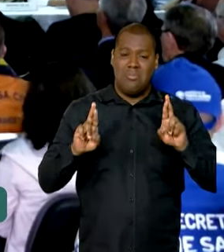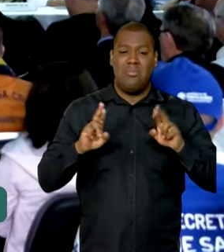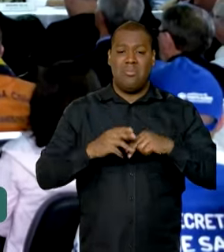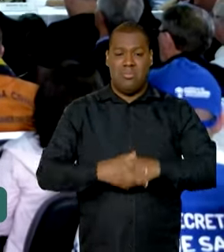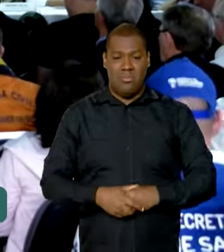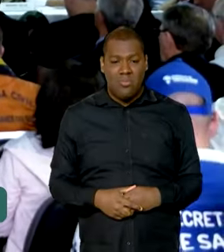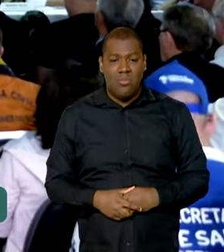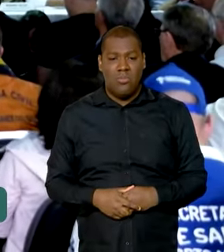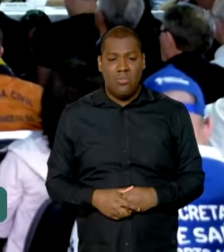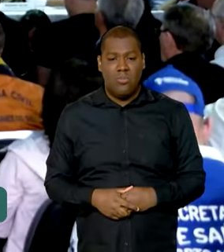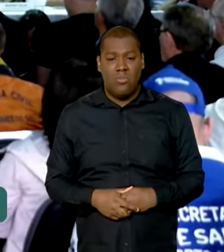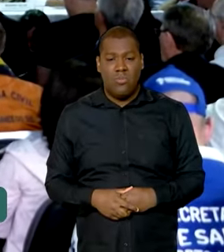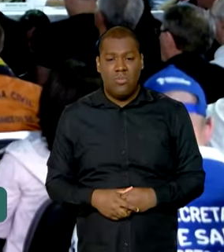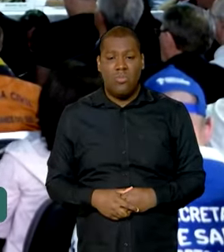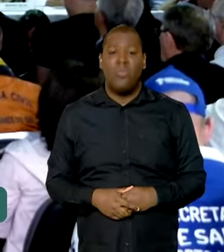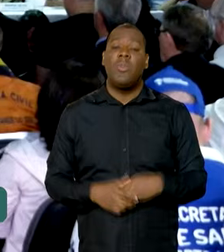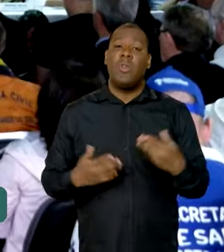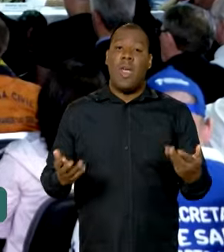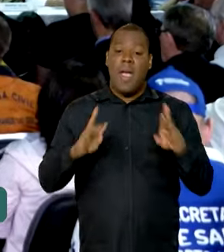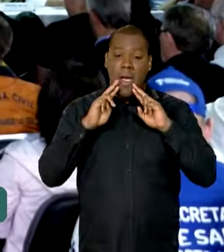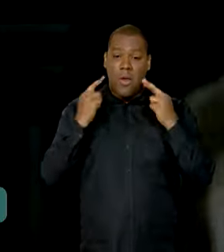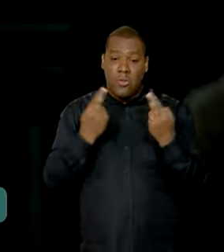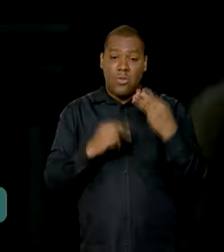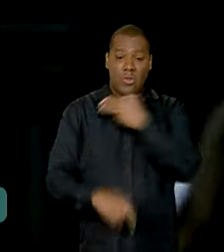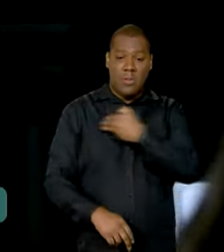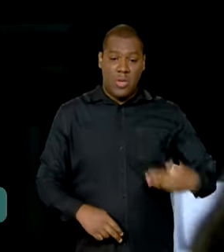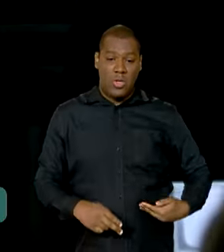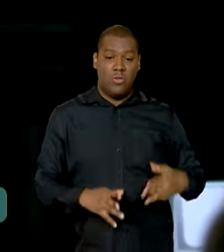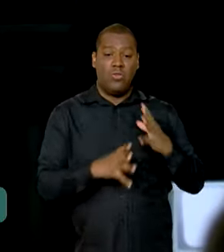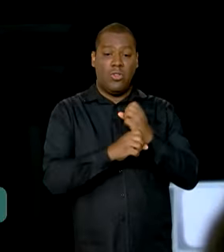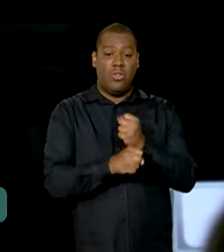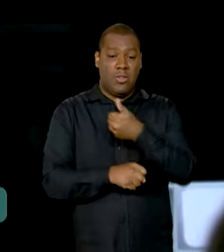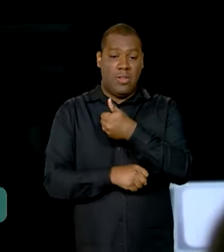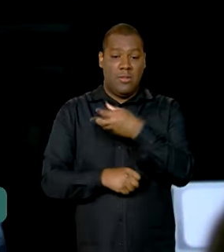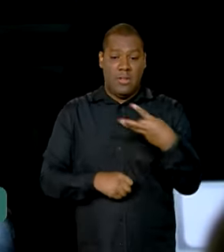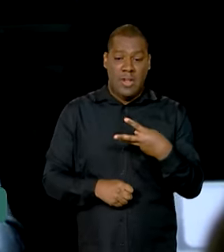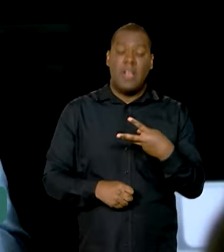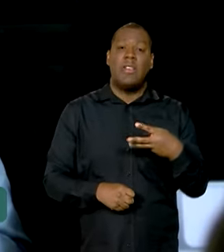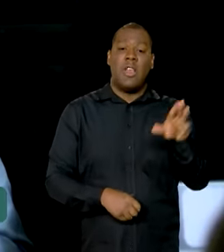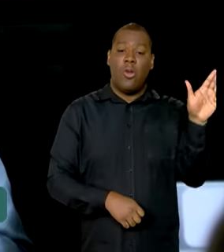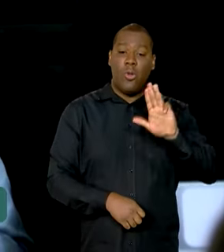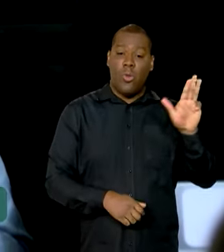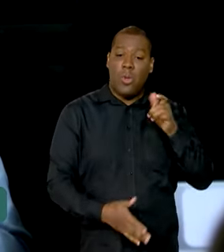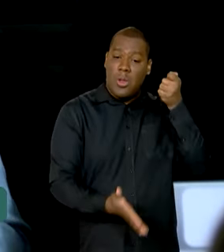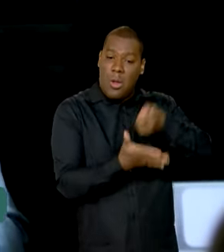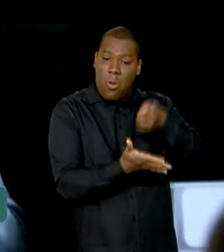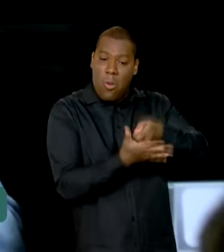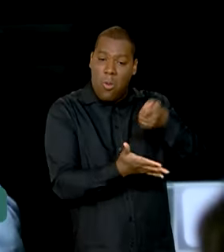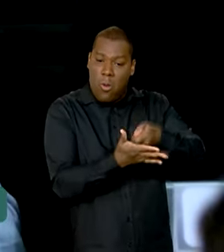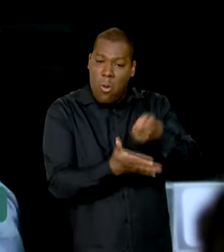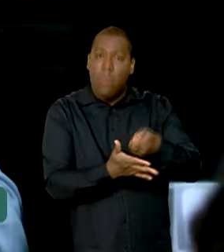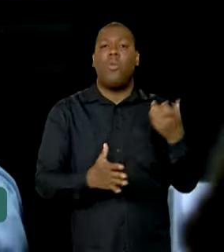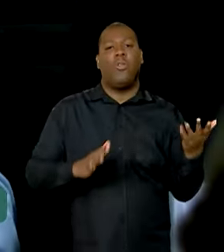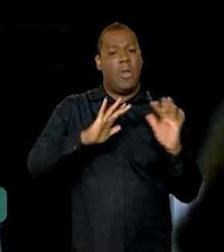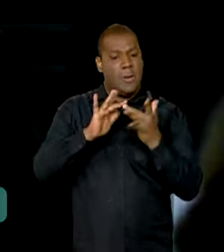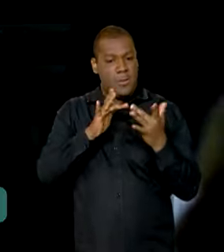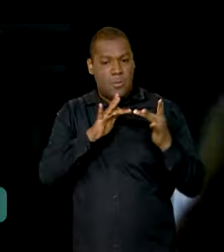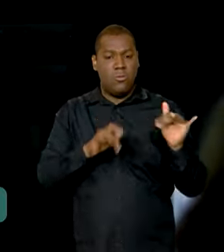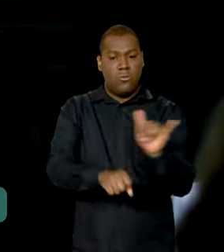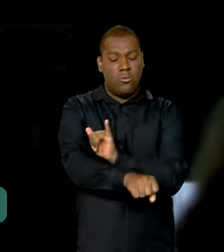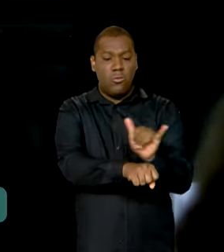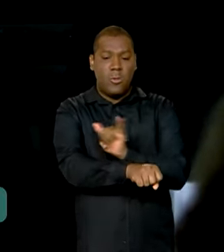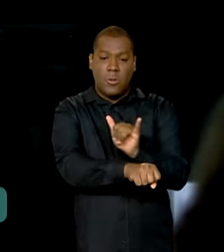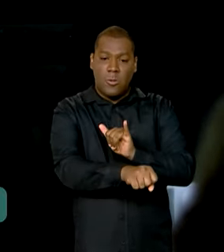com a presença de 13 ministros do governo, Lula cobrou ações de cada um deles. Entre as medidas